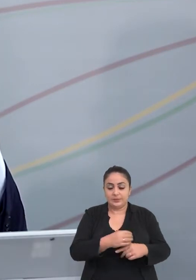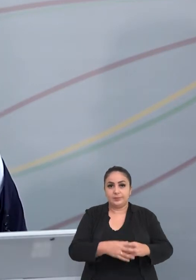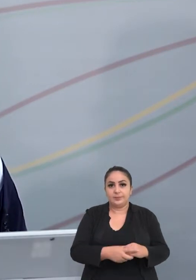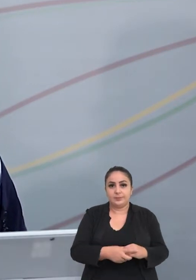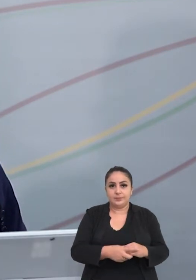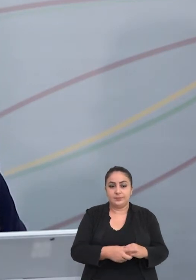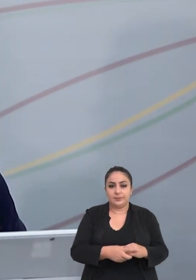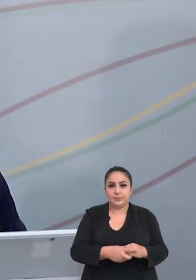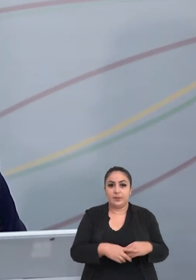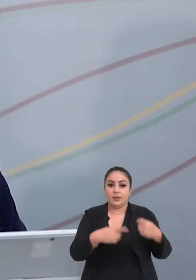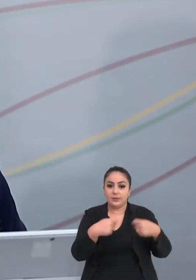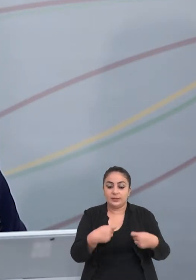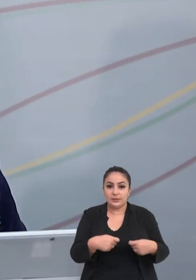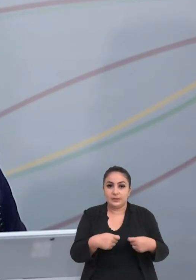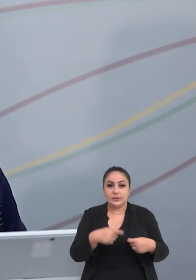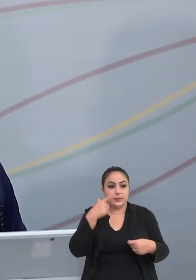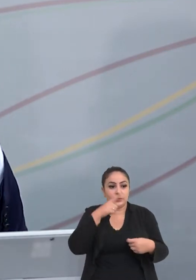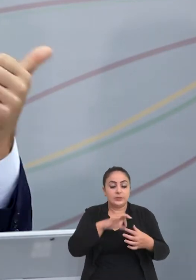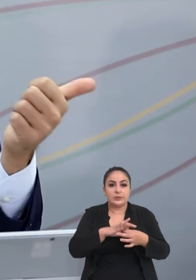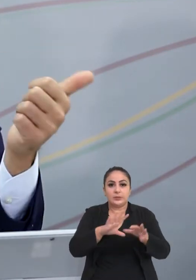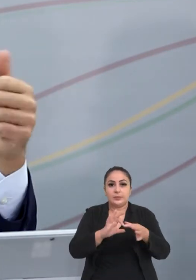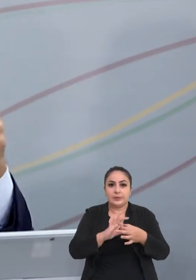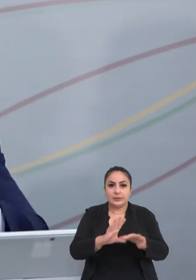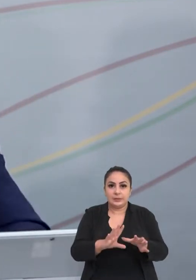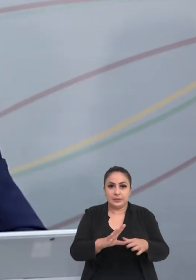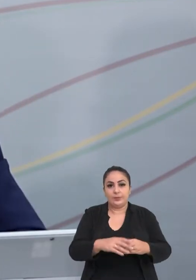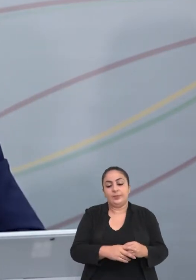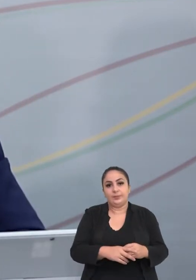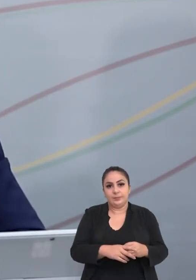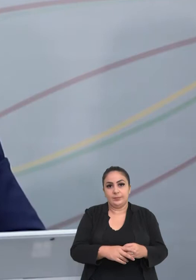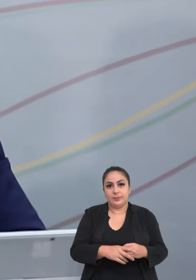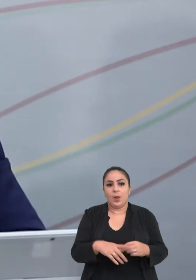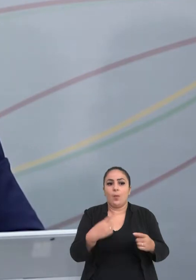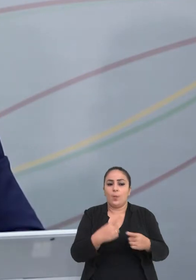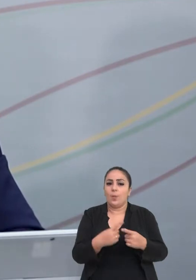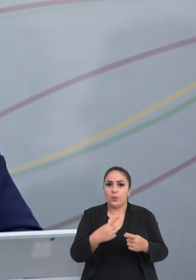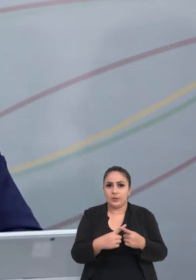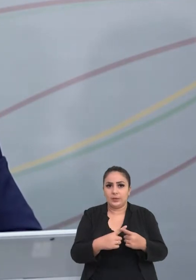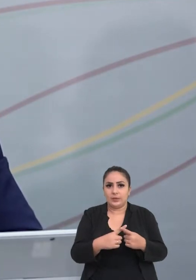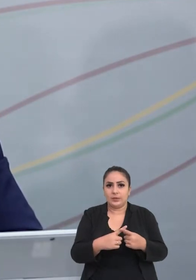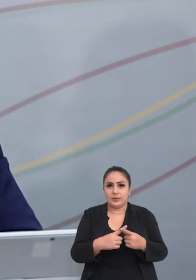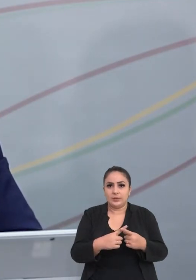existe a necessidade de licenciamento? Por